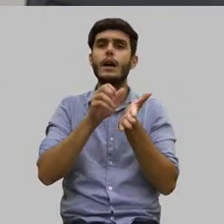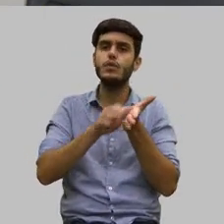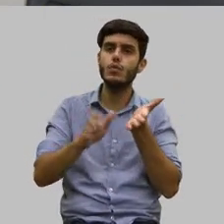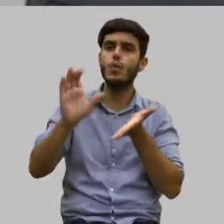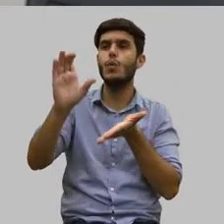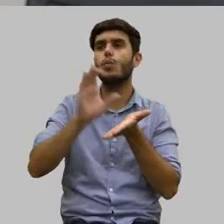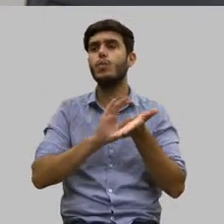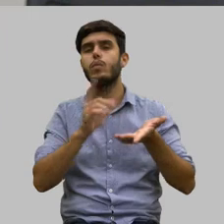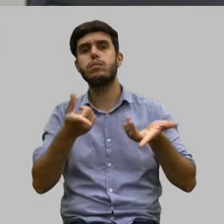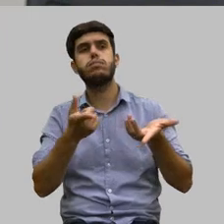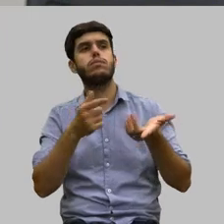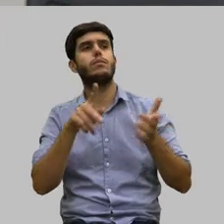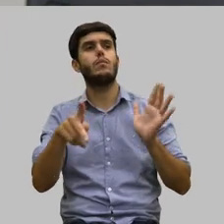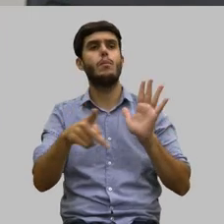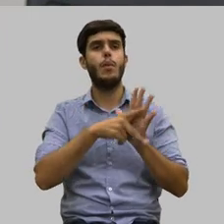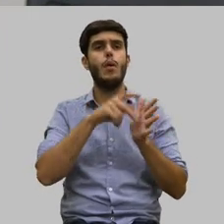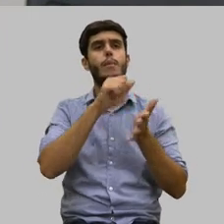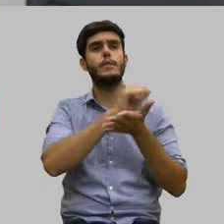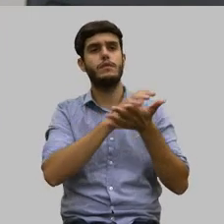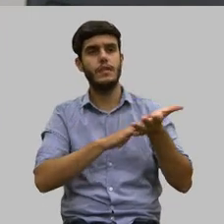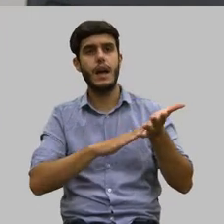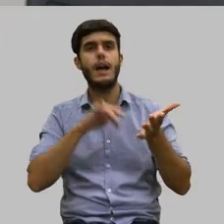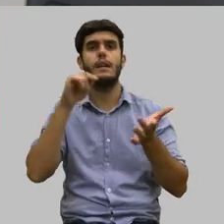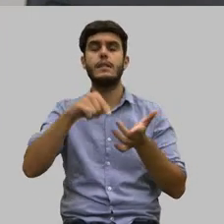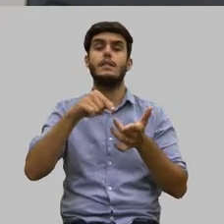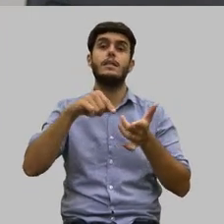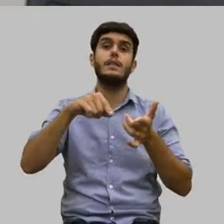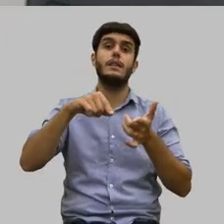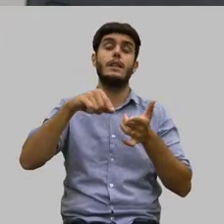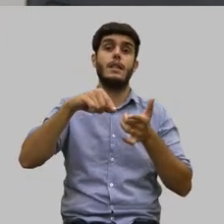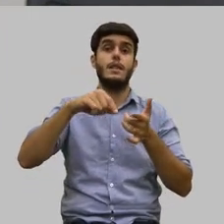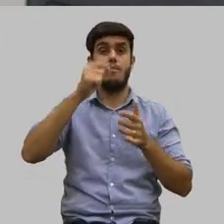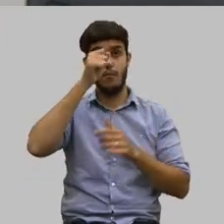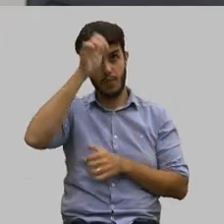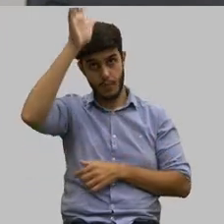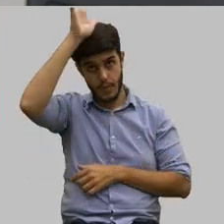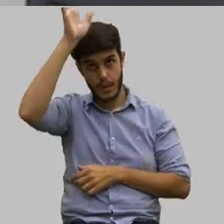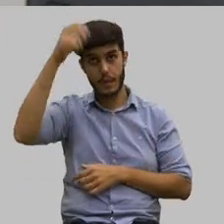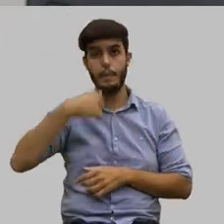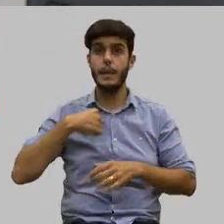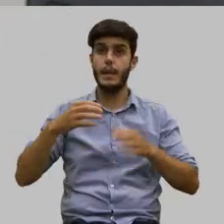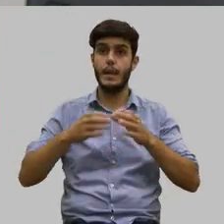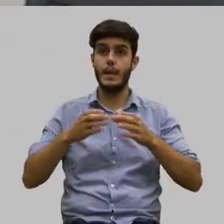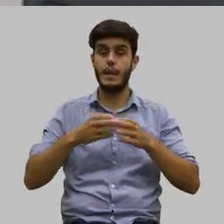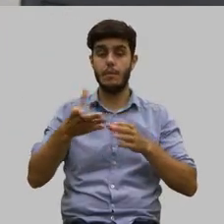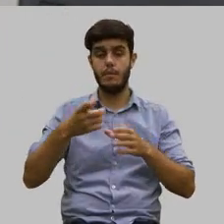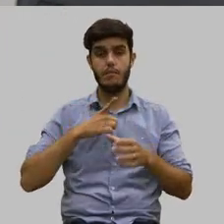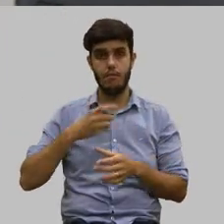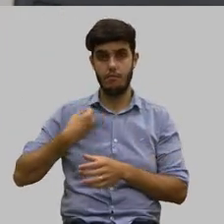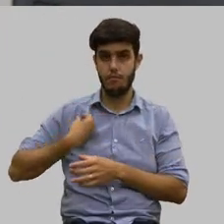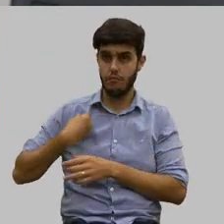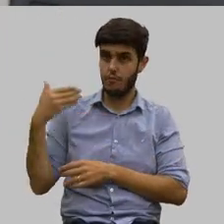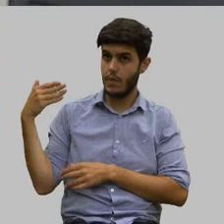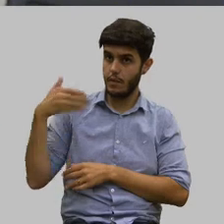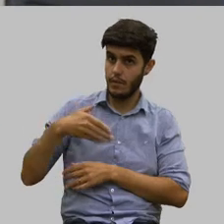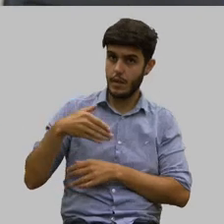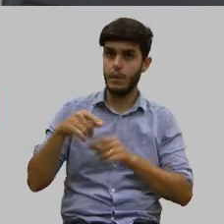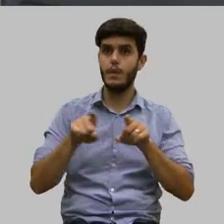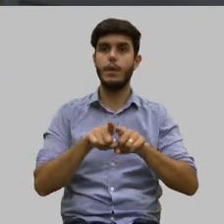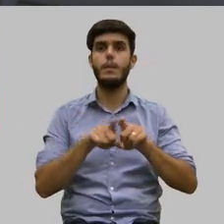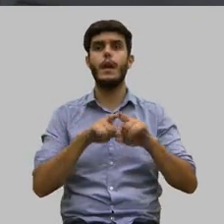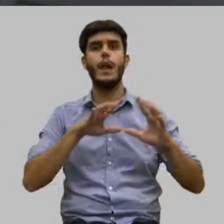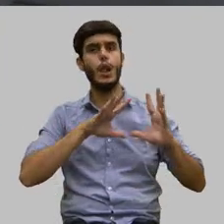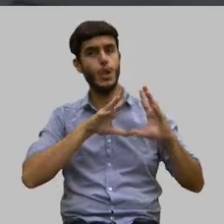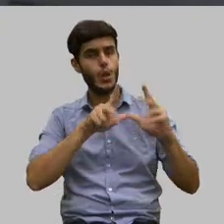atinentes ao Corpo de Bombeiros Militar de Minas Gerais agradeço a toda a minha equipe aqui presente e em especial também a todos da